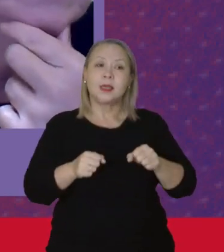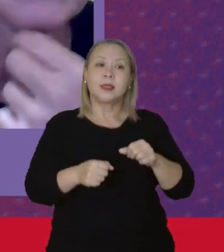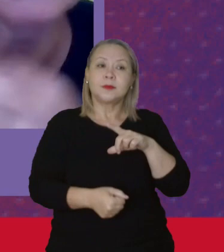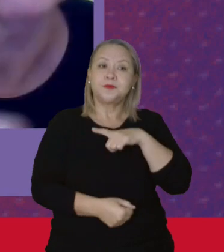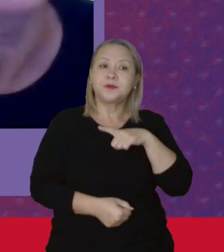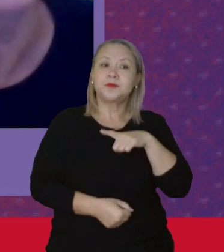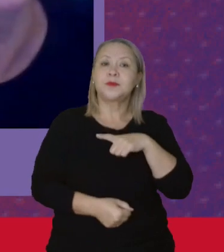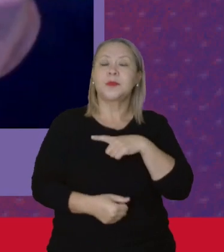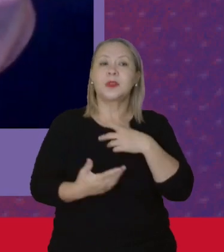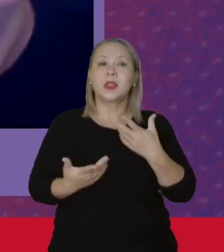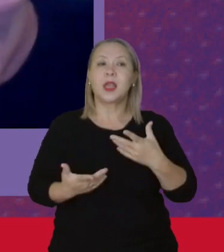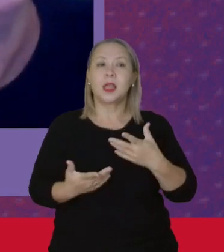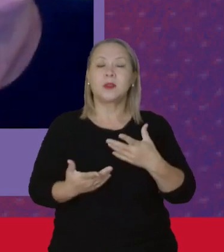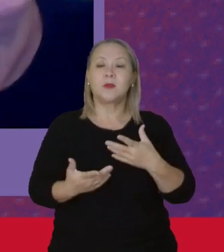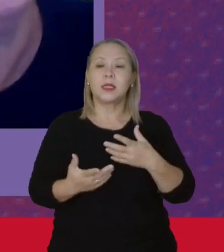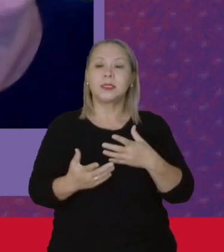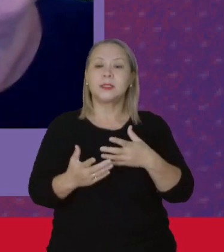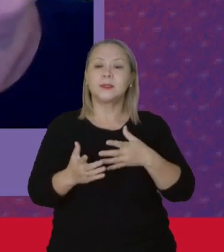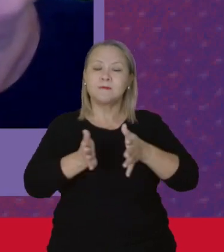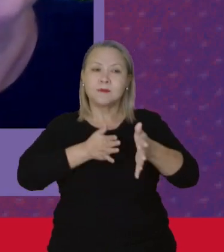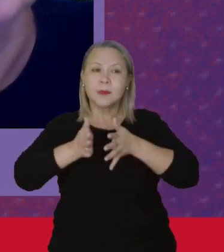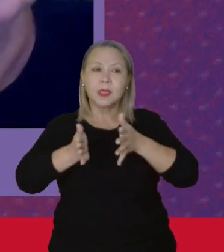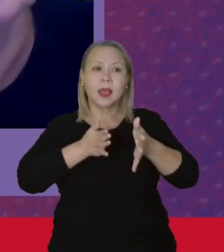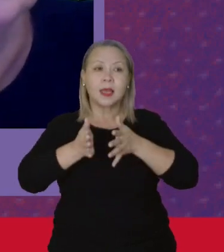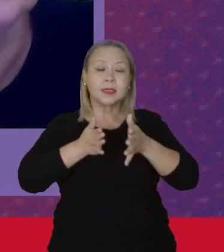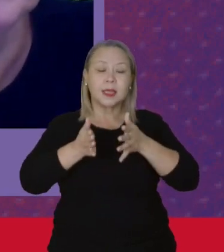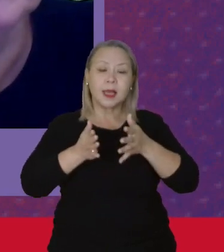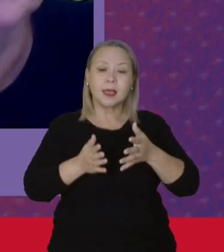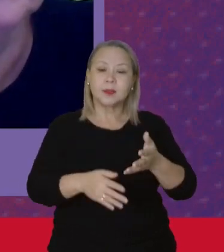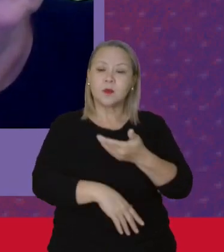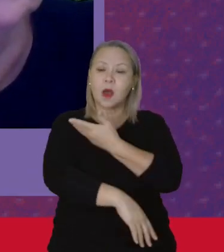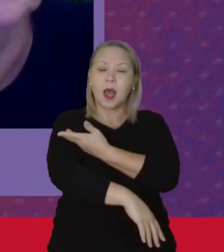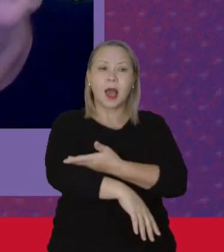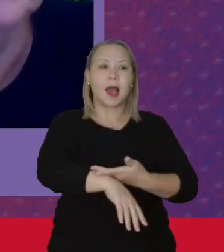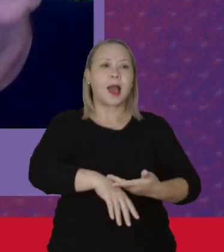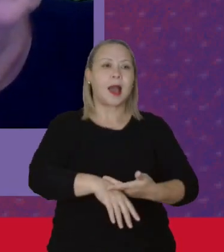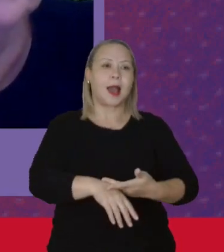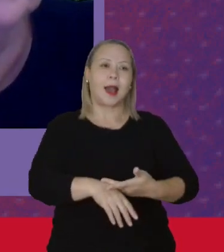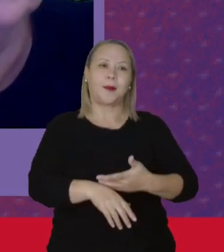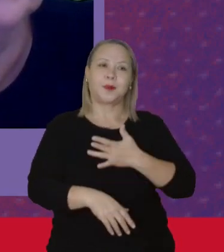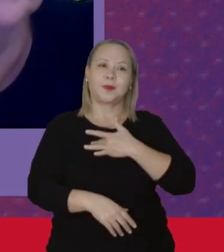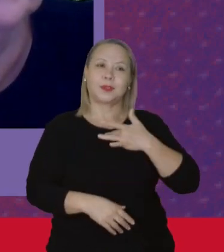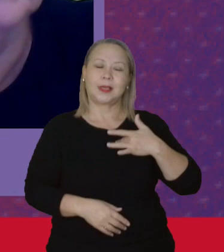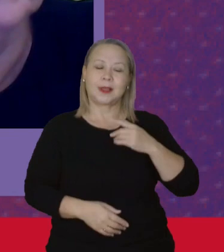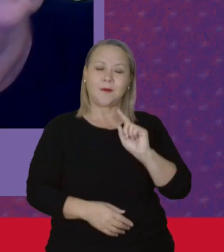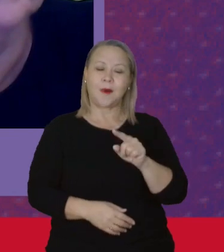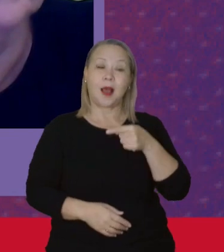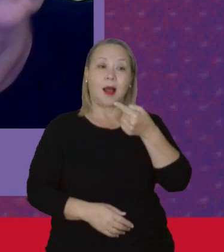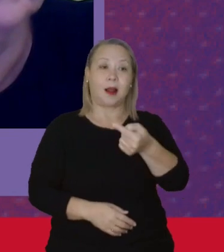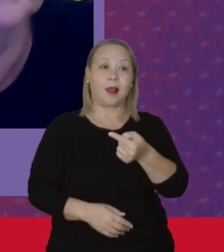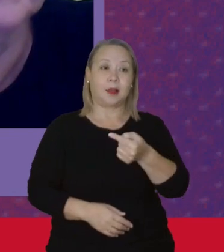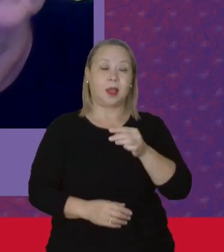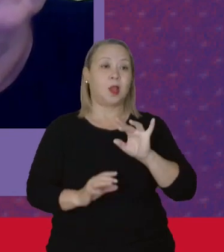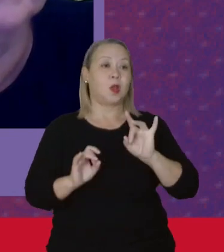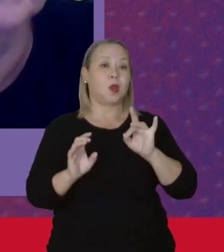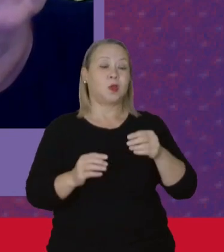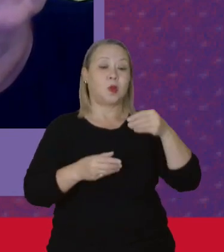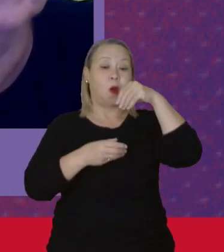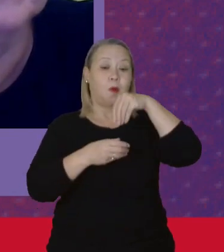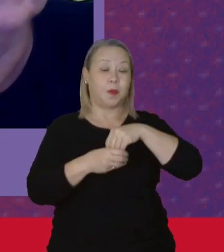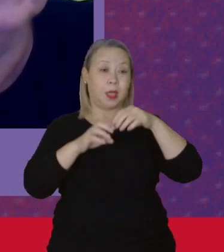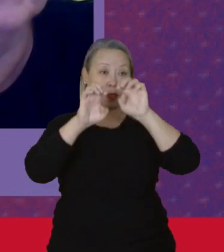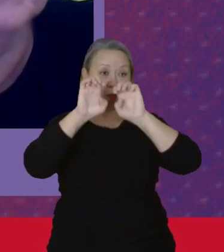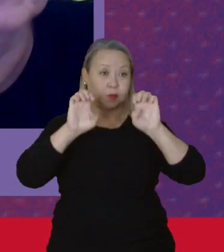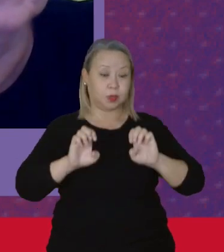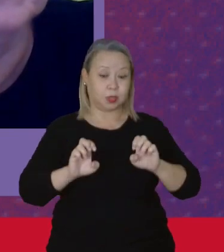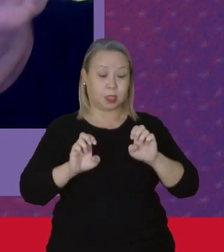tendo esse acesso a hábitos saudáveis, e isso vai para além, né? Não só dentro do sistema